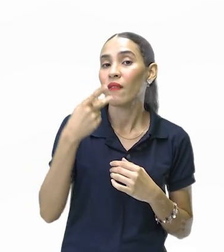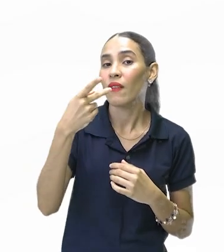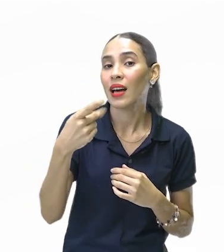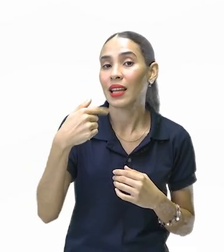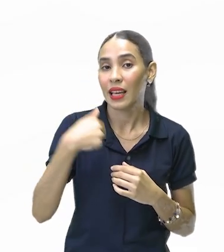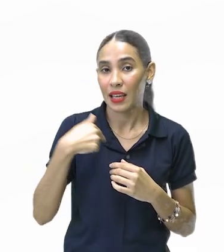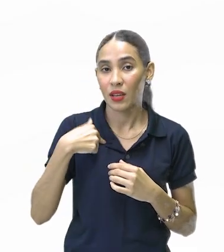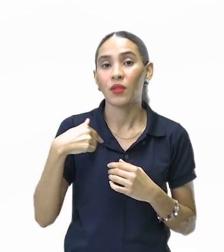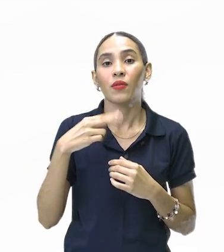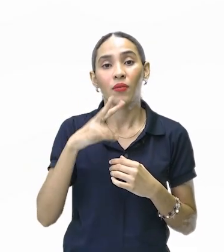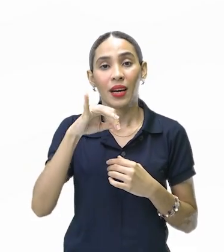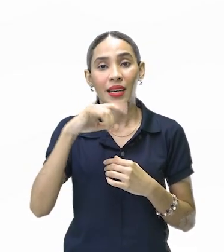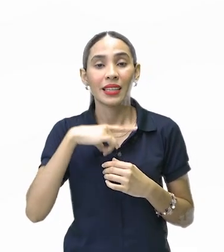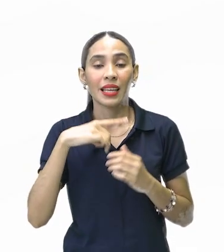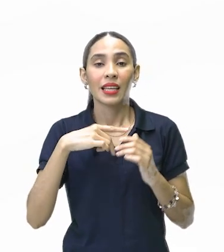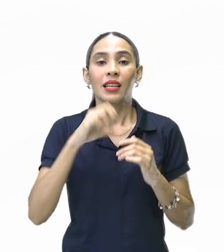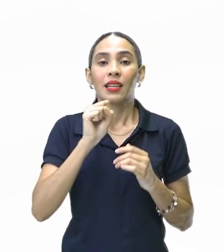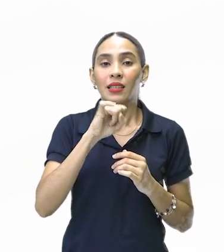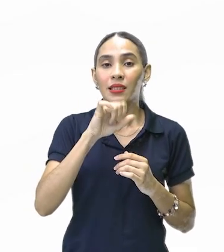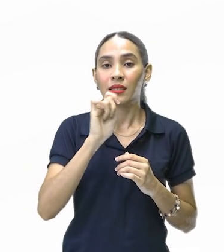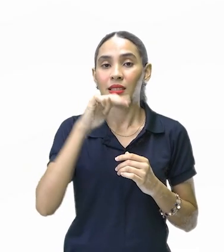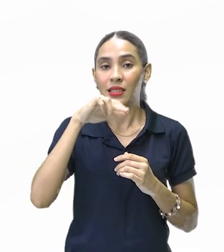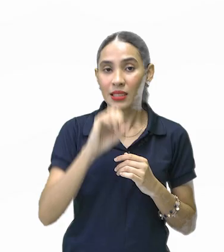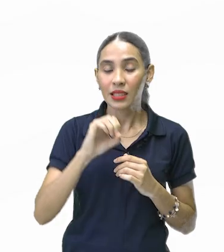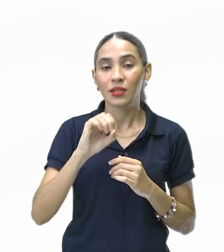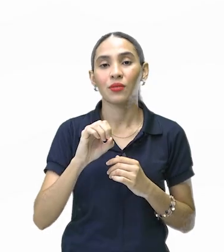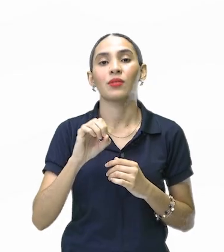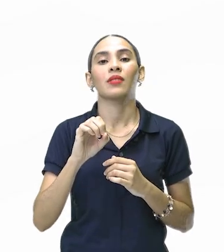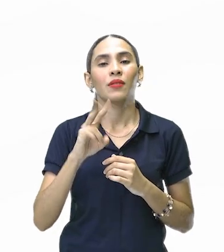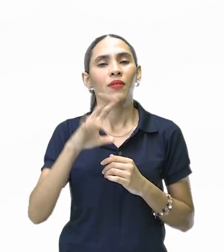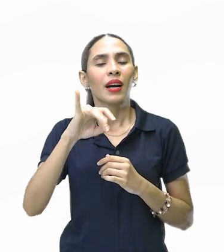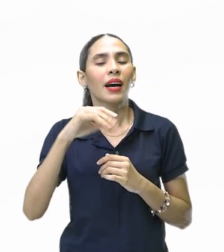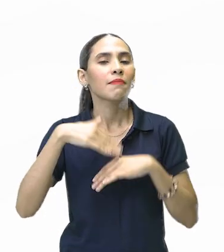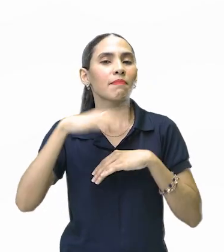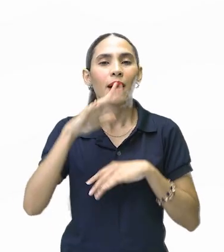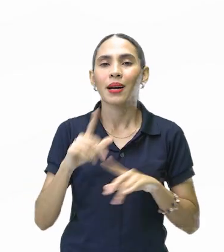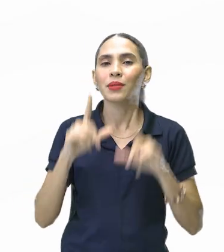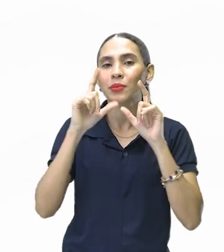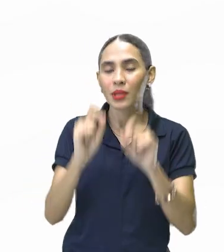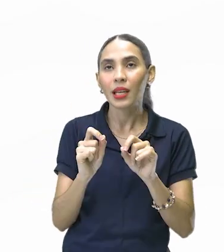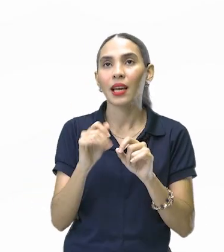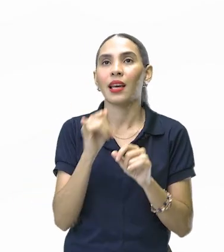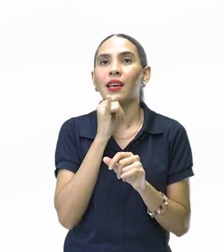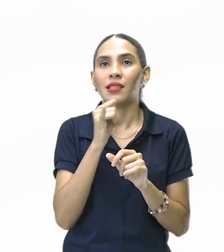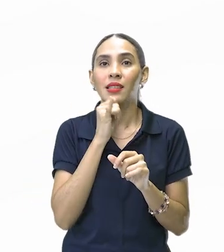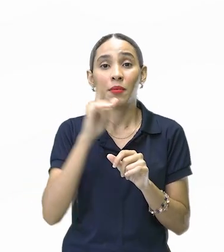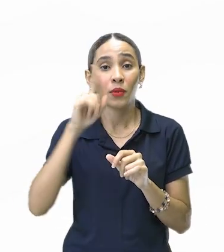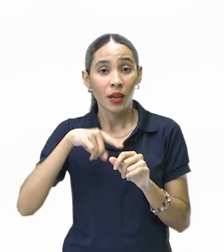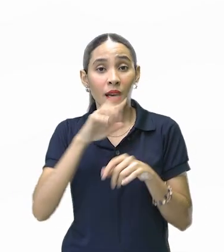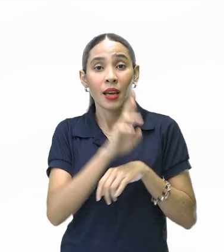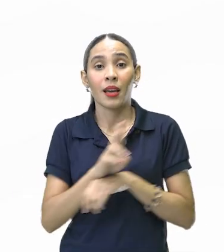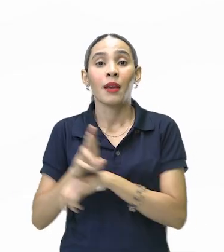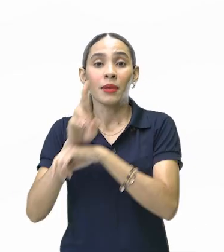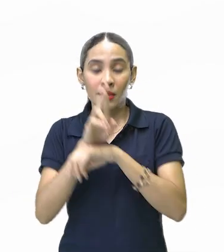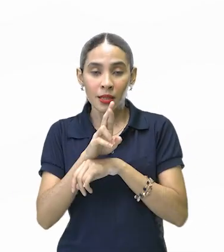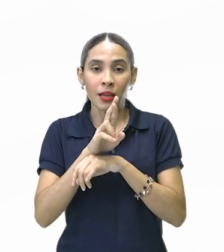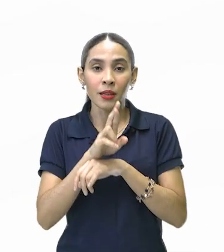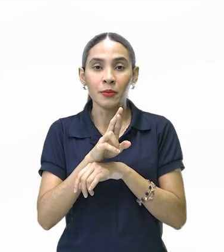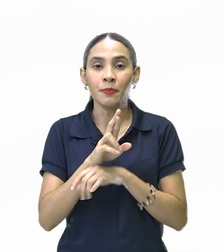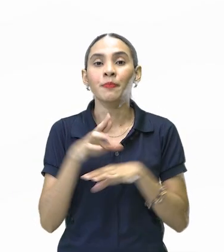um signo ou um representamen, eu vou olhar mais para aquilo que é representado,